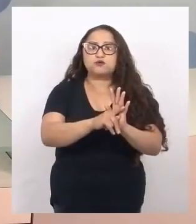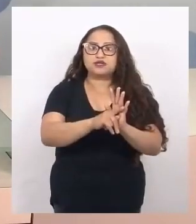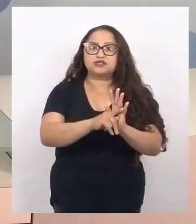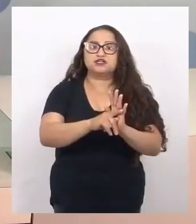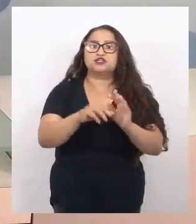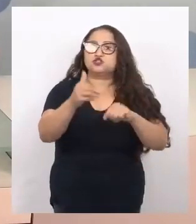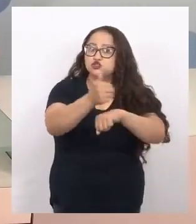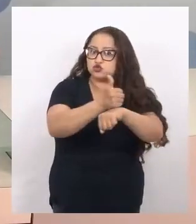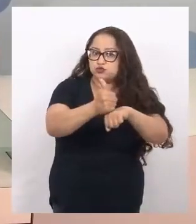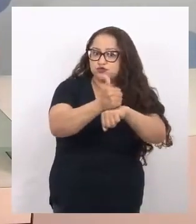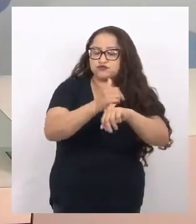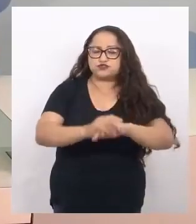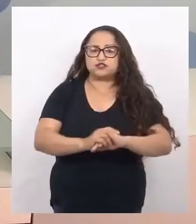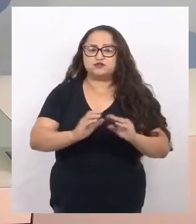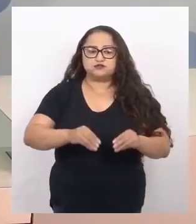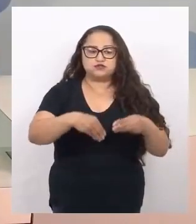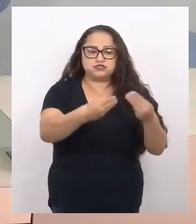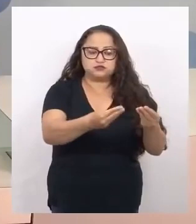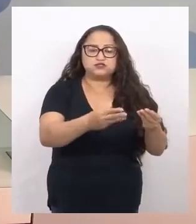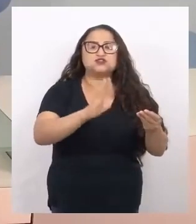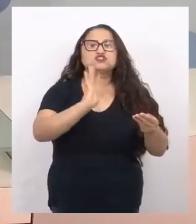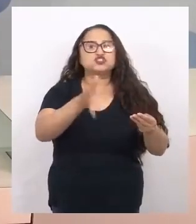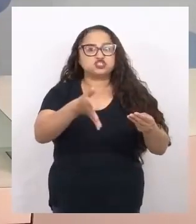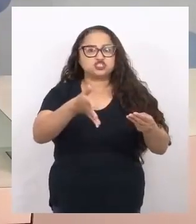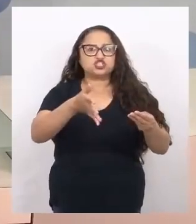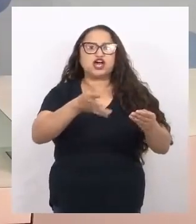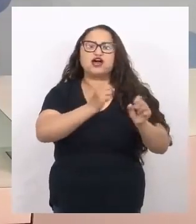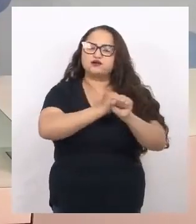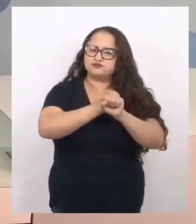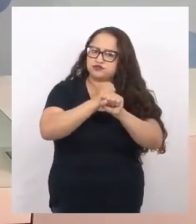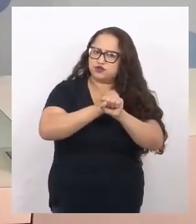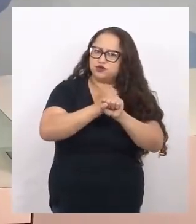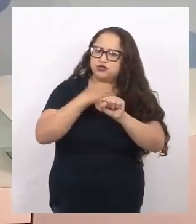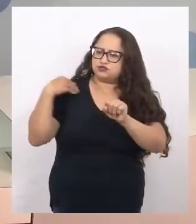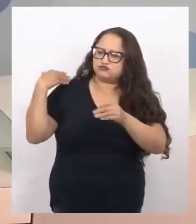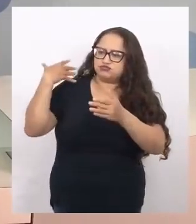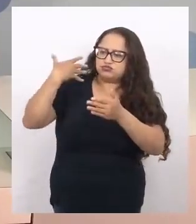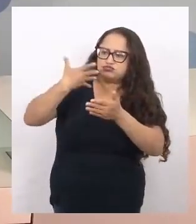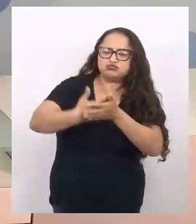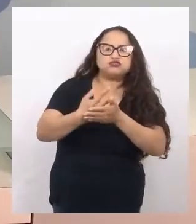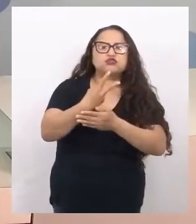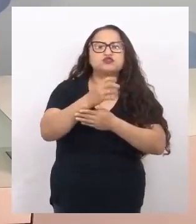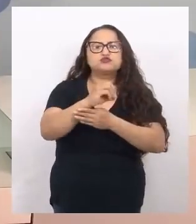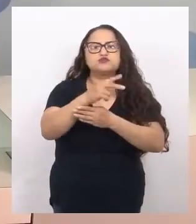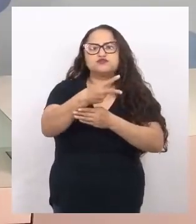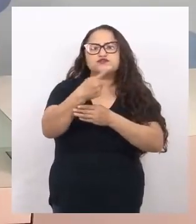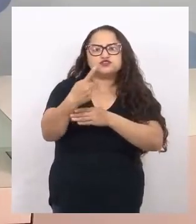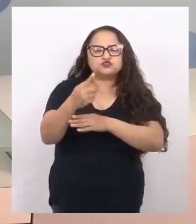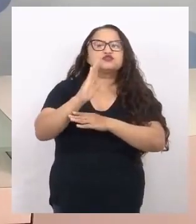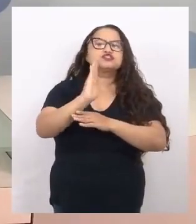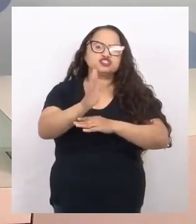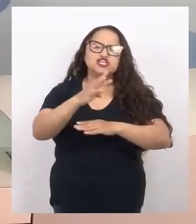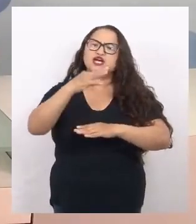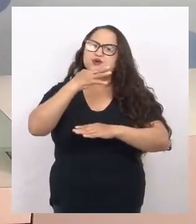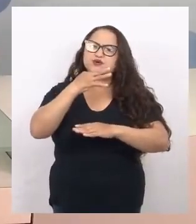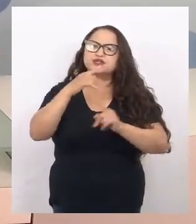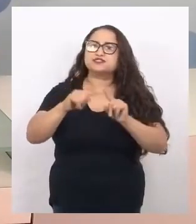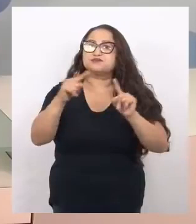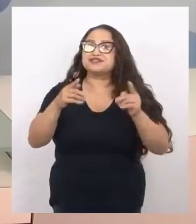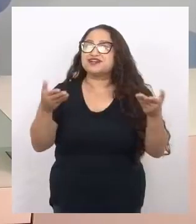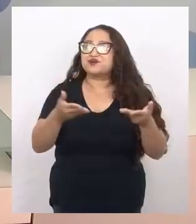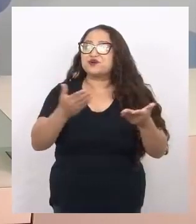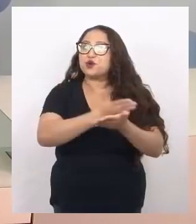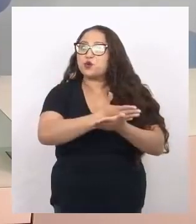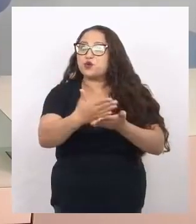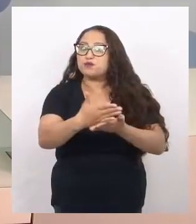grande. A atribuição ao longo do ano a gente já tem feito pelo sistema, então vocês já conhecem, a diretoria já conhece, mas inicial vai ser a primeira vez.